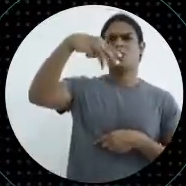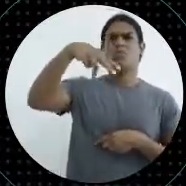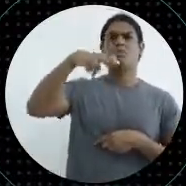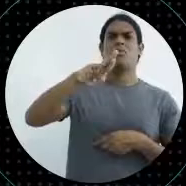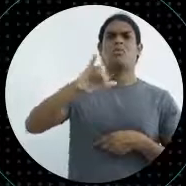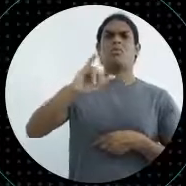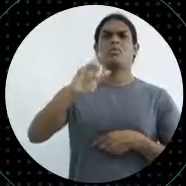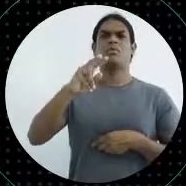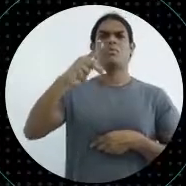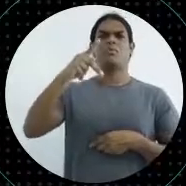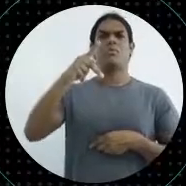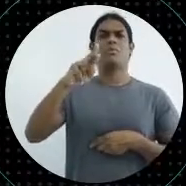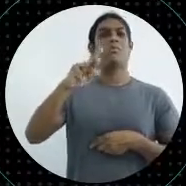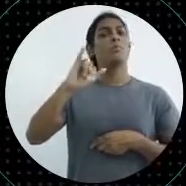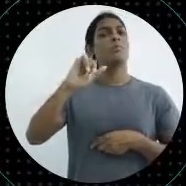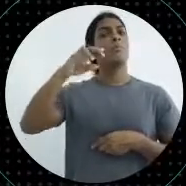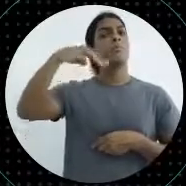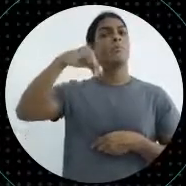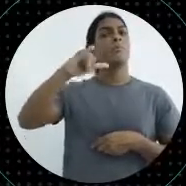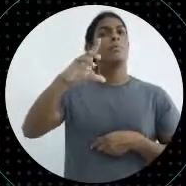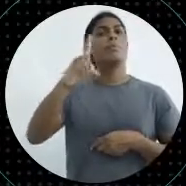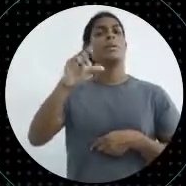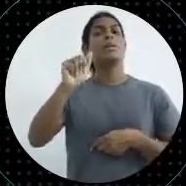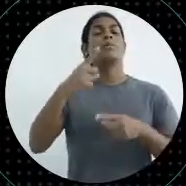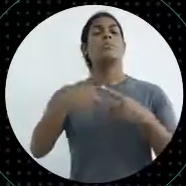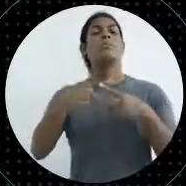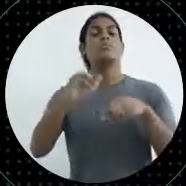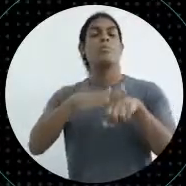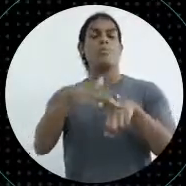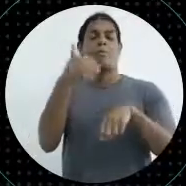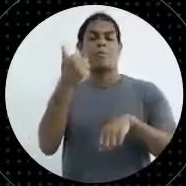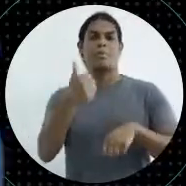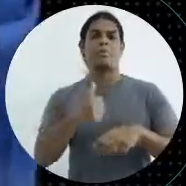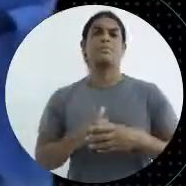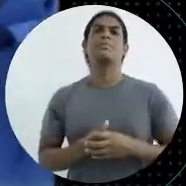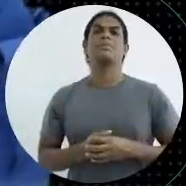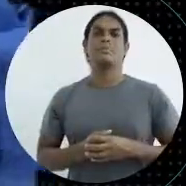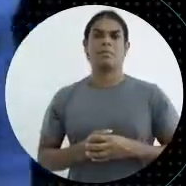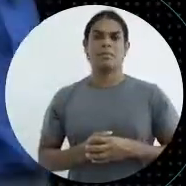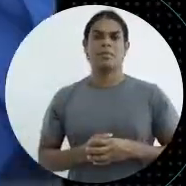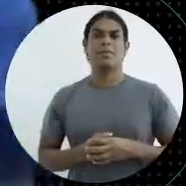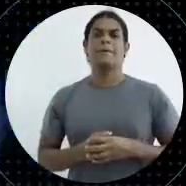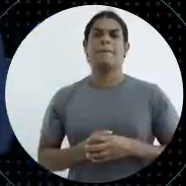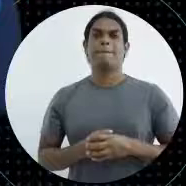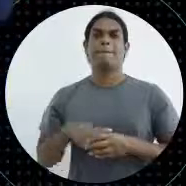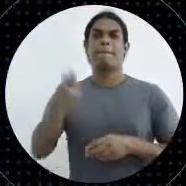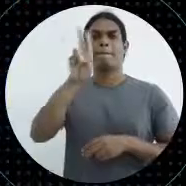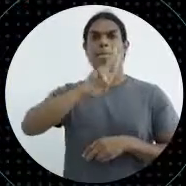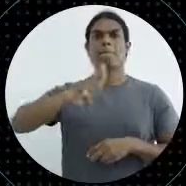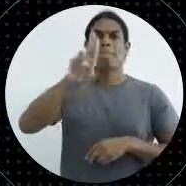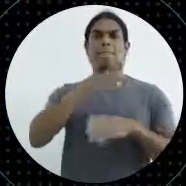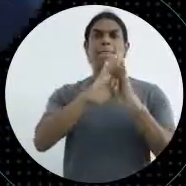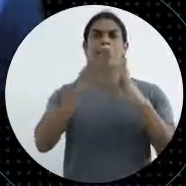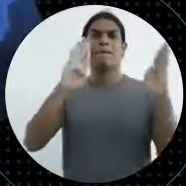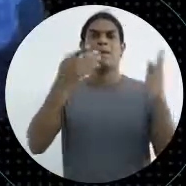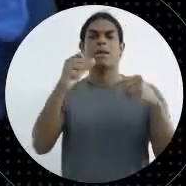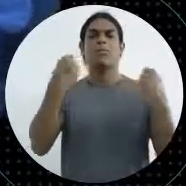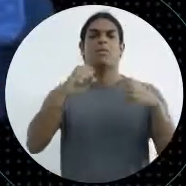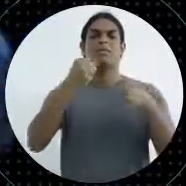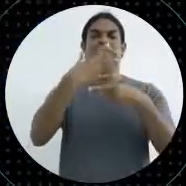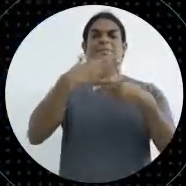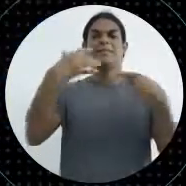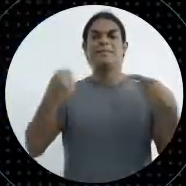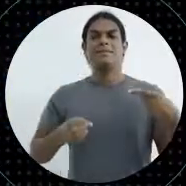site, uma vez que você baixa a biblioteca, os arquivos da biblioteca, você precisa linkar com sua página